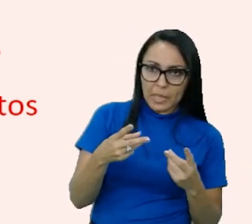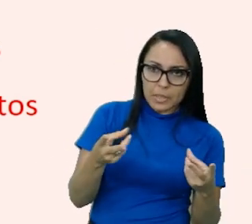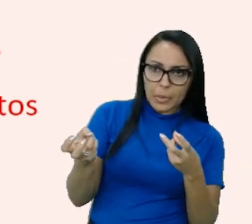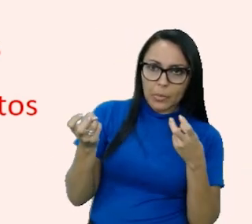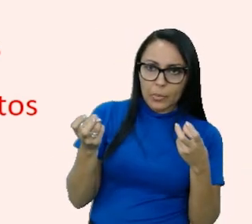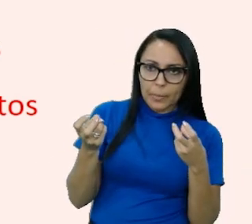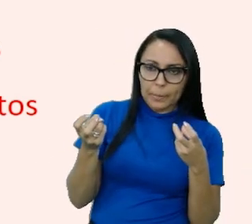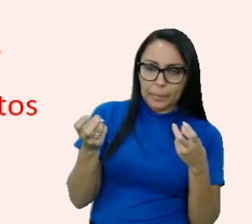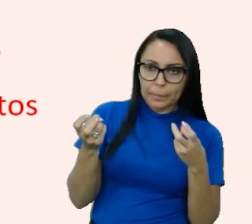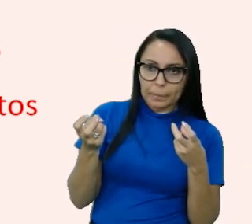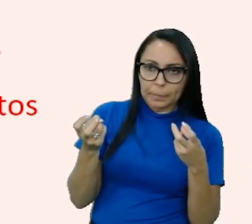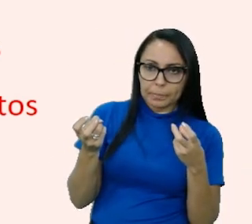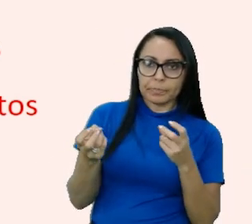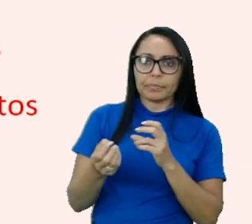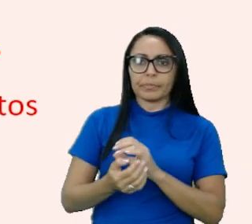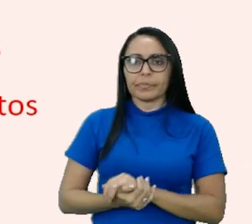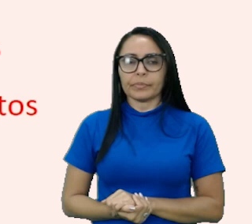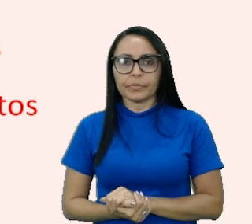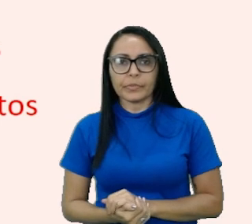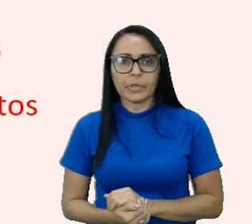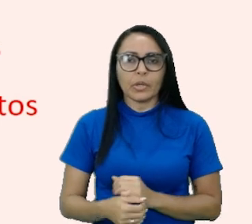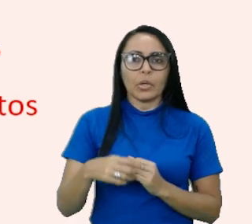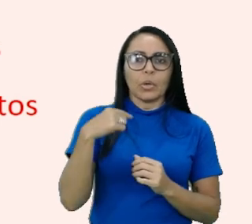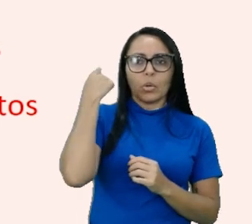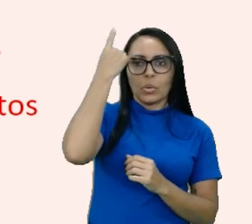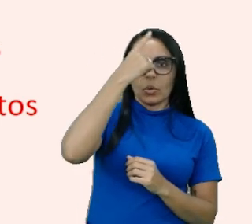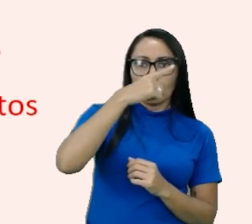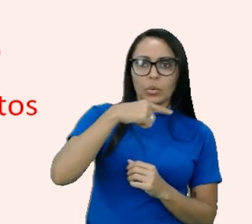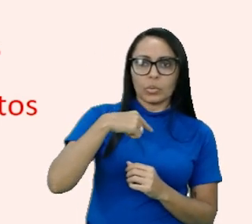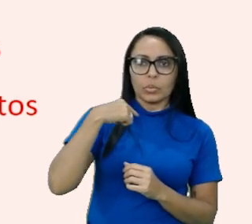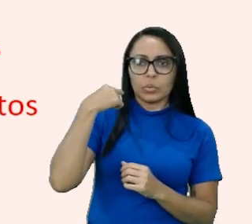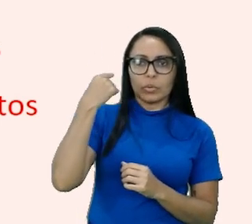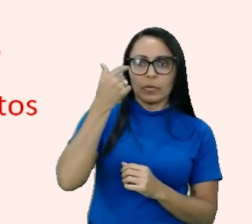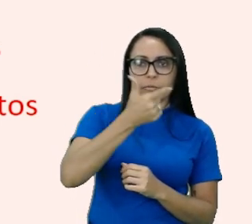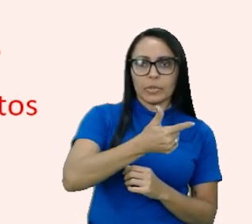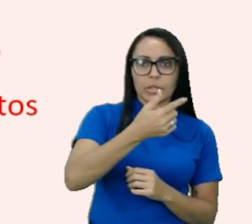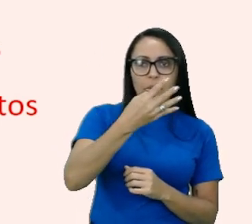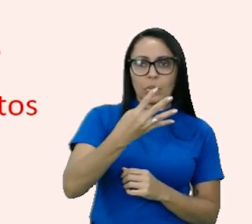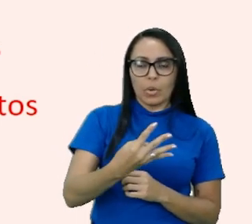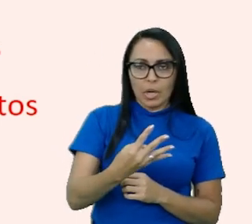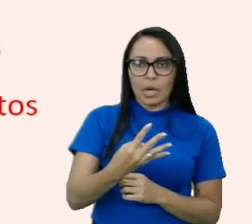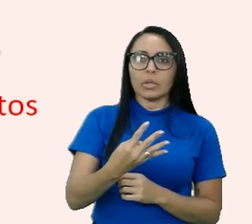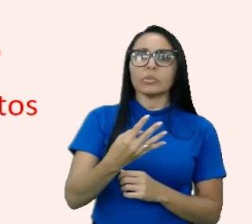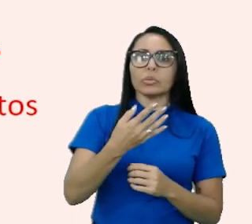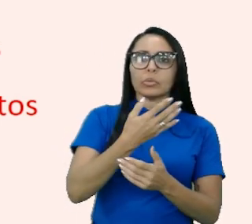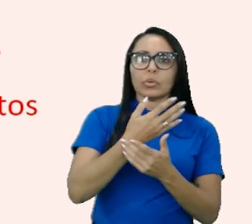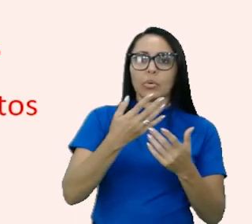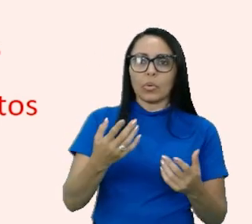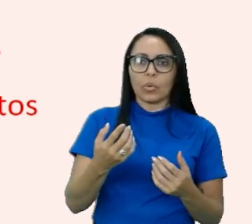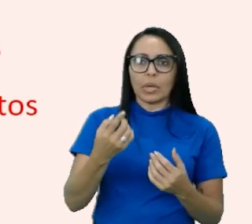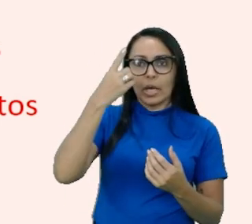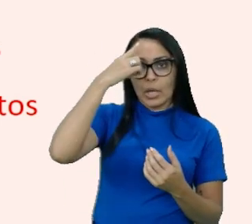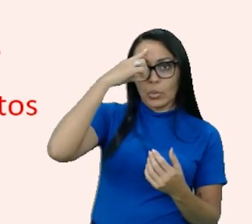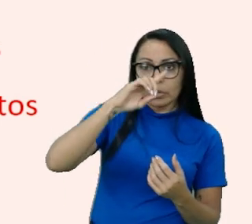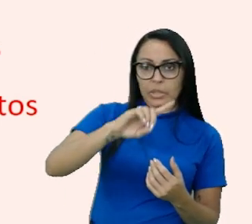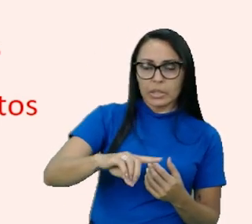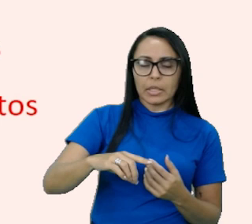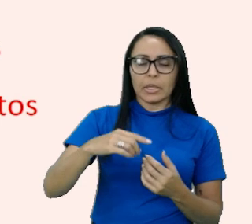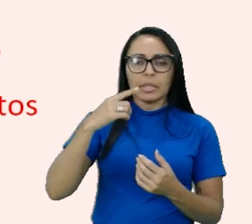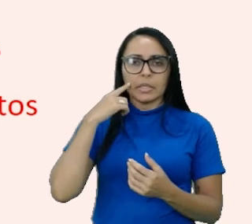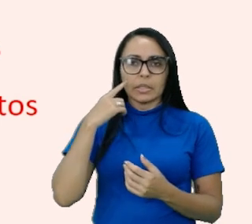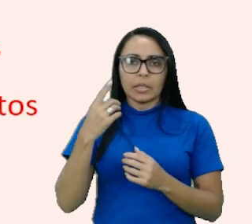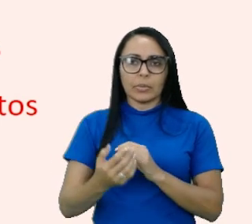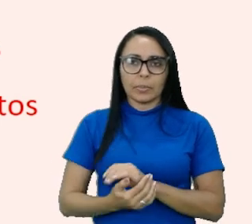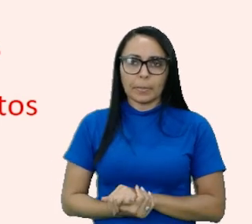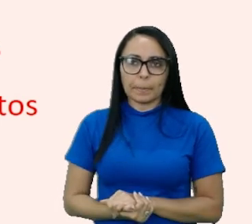Olha, um dia tem 24 horas, cada hora tem 60 minutos. Então a dica que eu dou para você